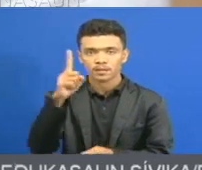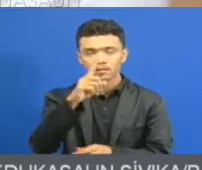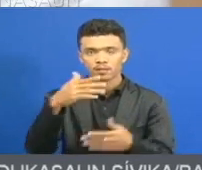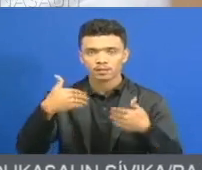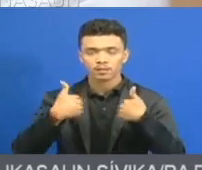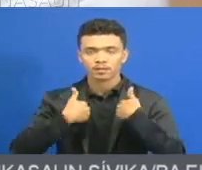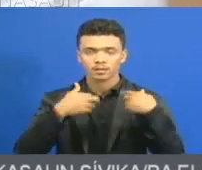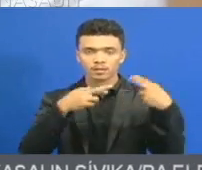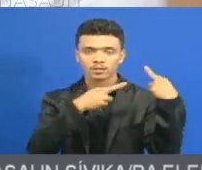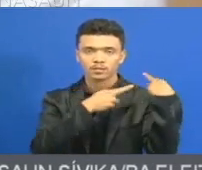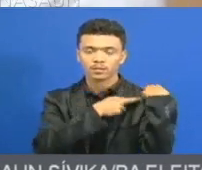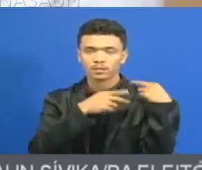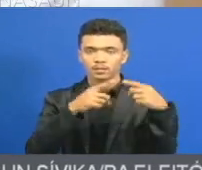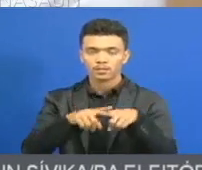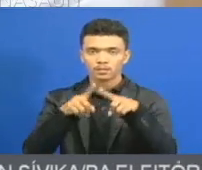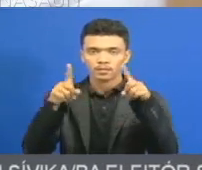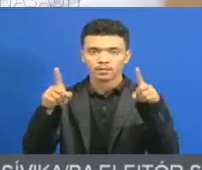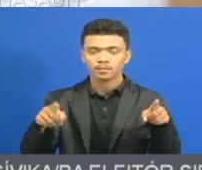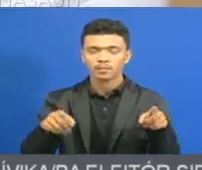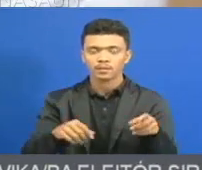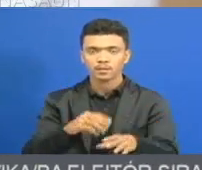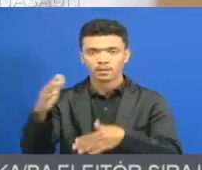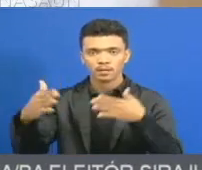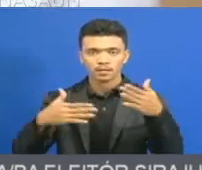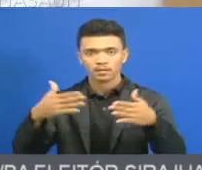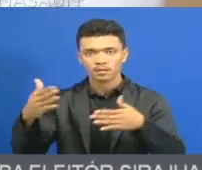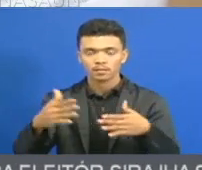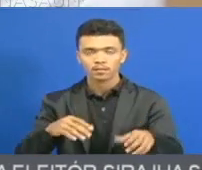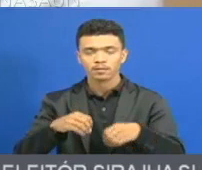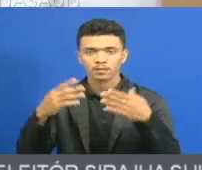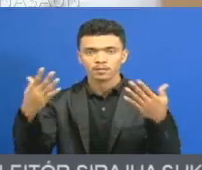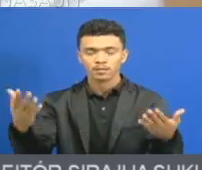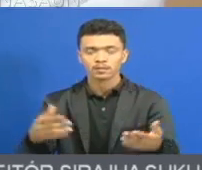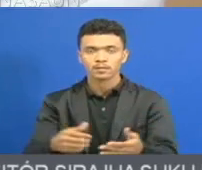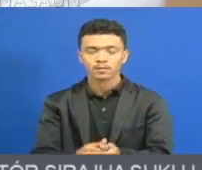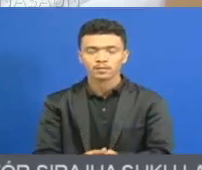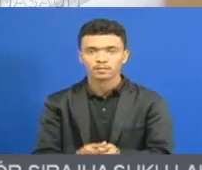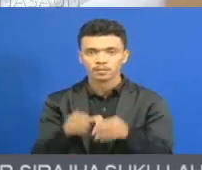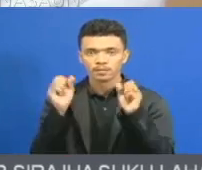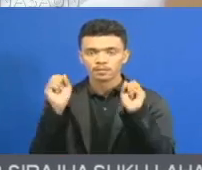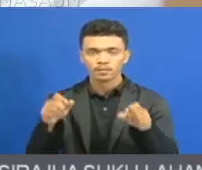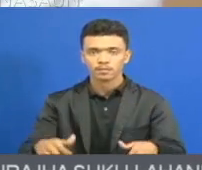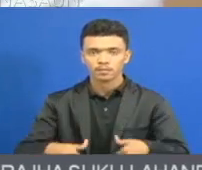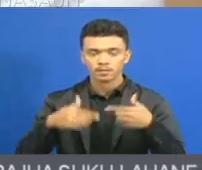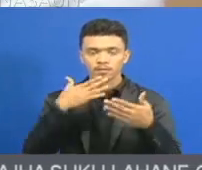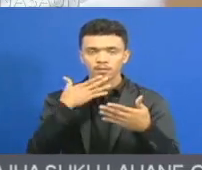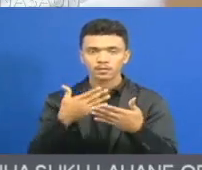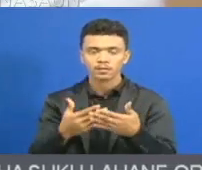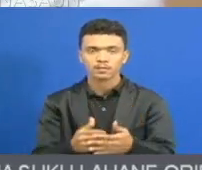papel, mas vem de volta na concentração, né? Almoçar a raiz de Deus, almoçar o povo de Moresquia. E daí é uma